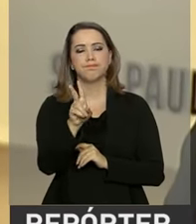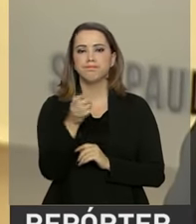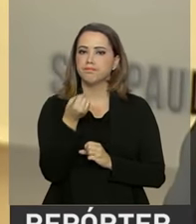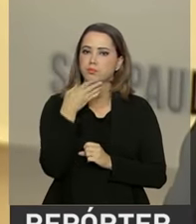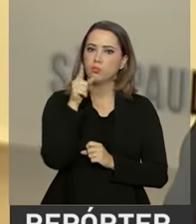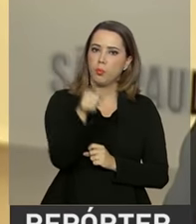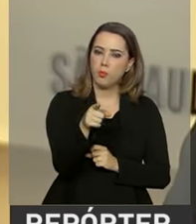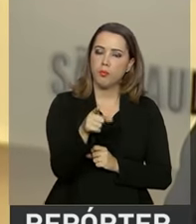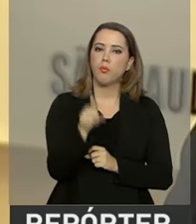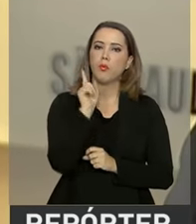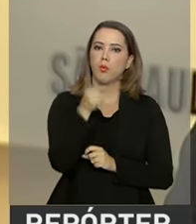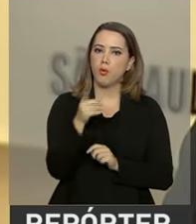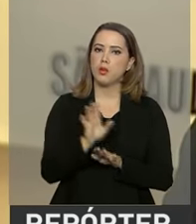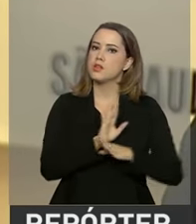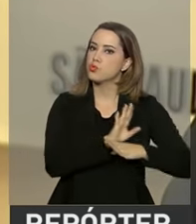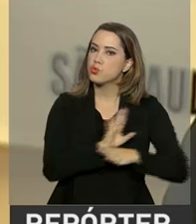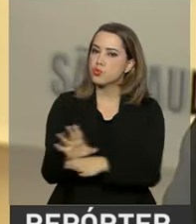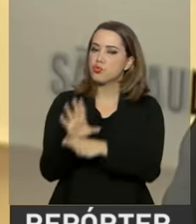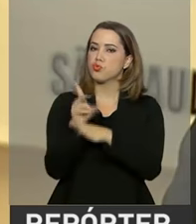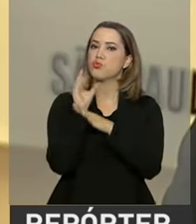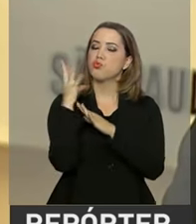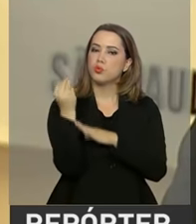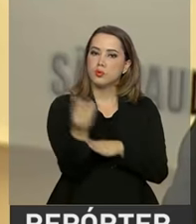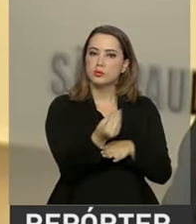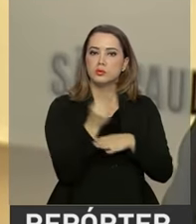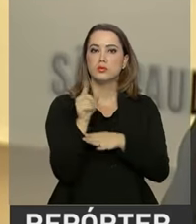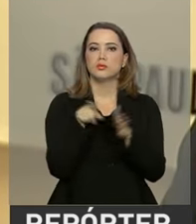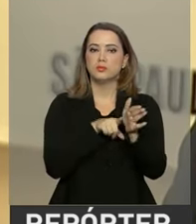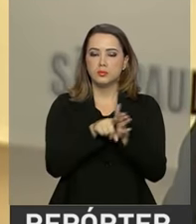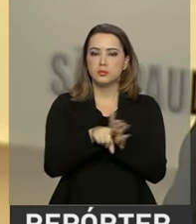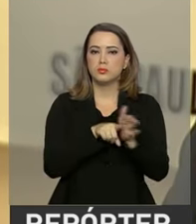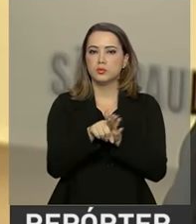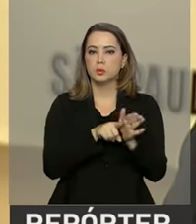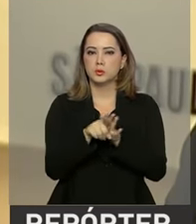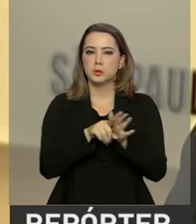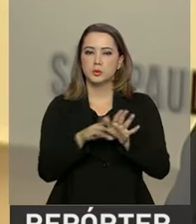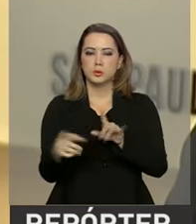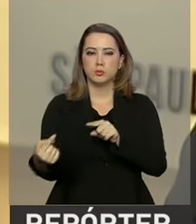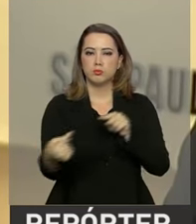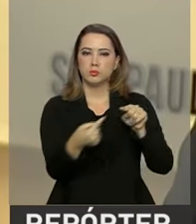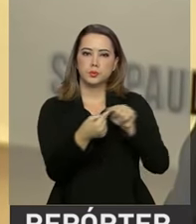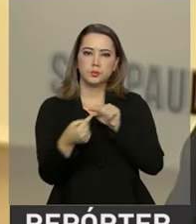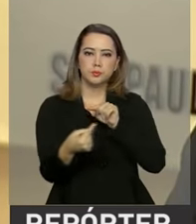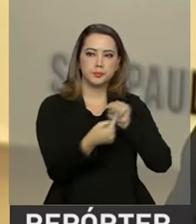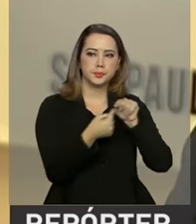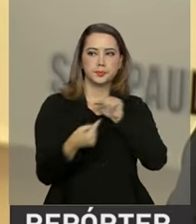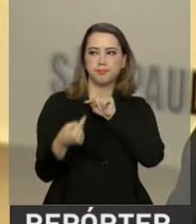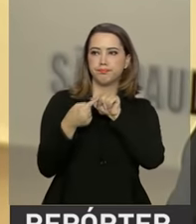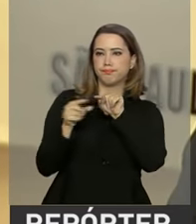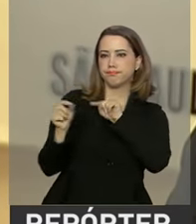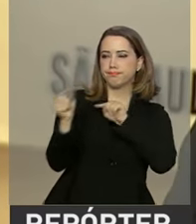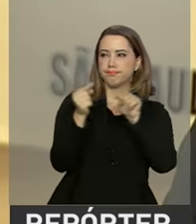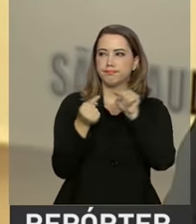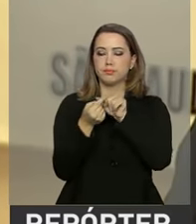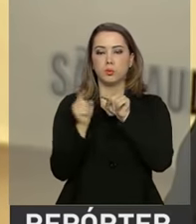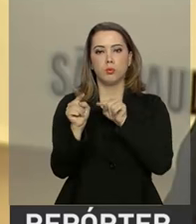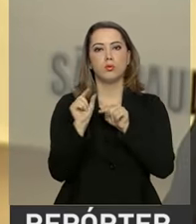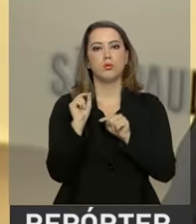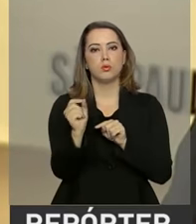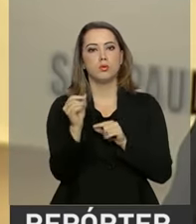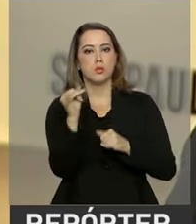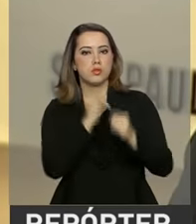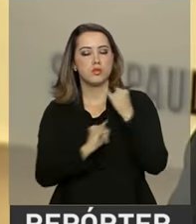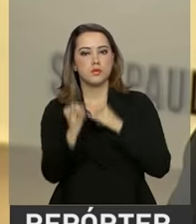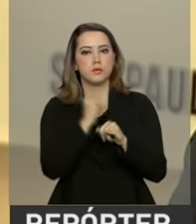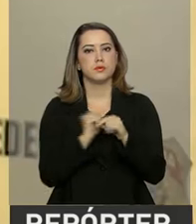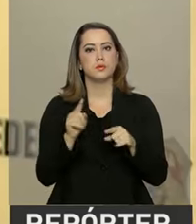a a a investigação como insisto nessa nesse cruzamento de informações na análise de vínculos tornando eh o o